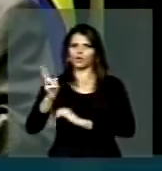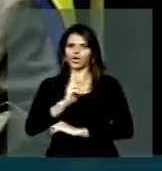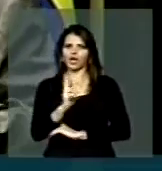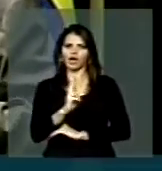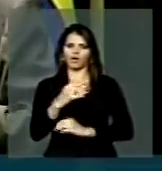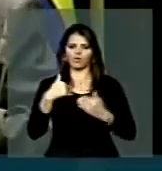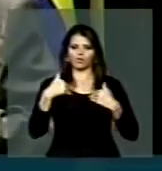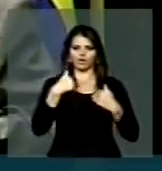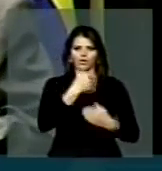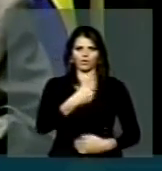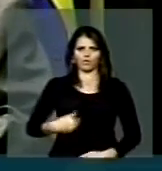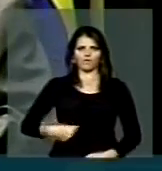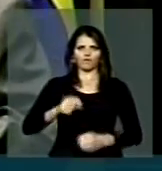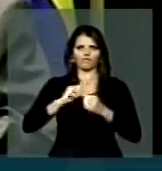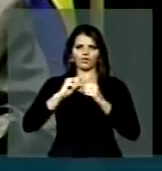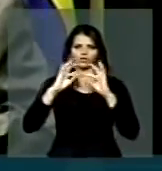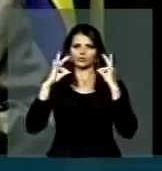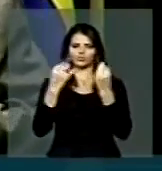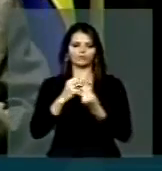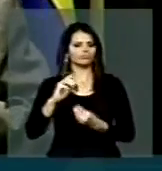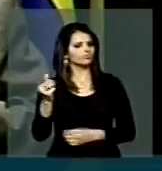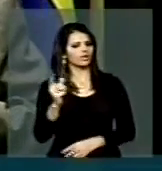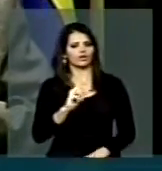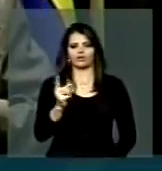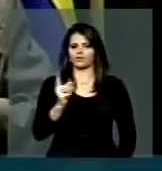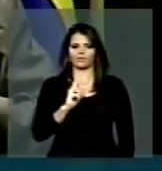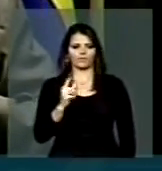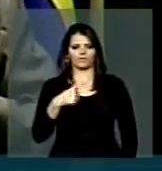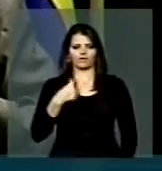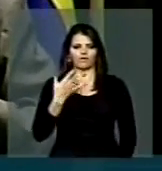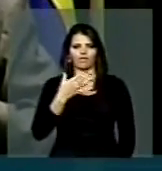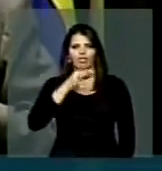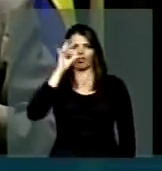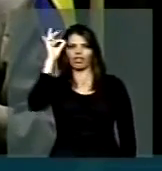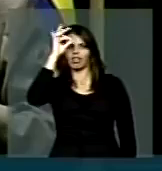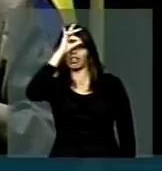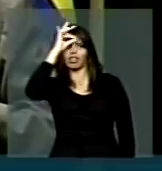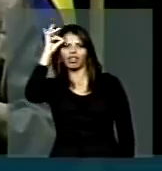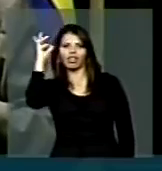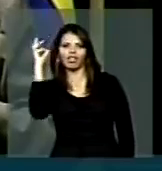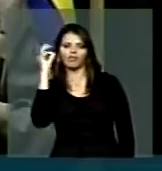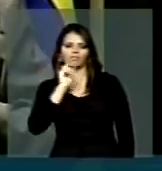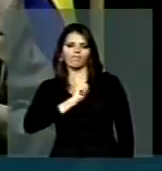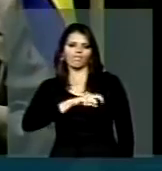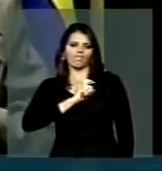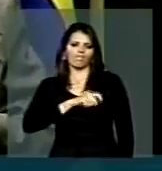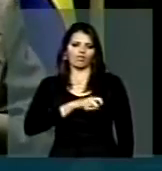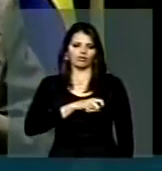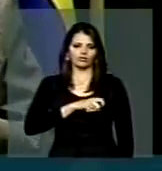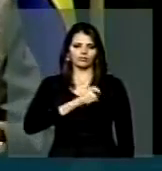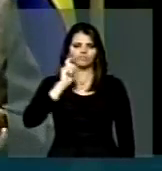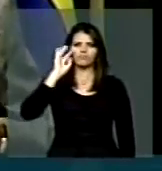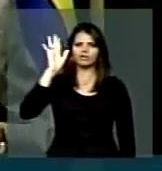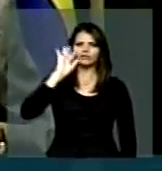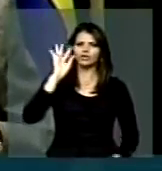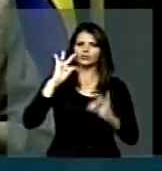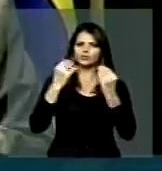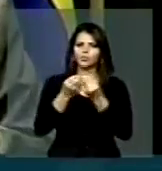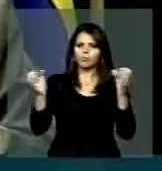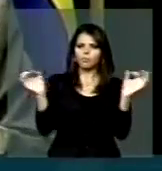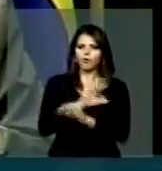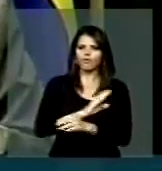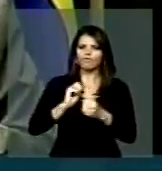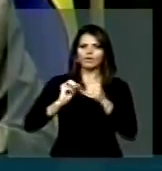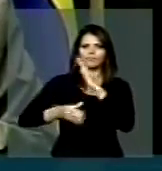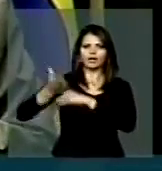disso. Não sou, como vou dizer, ingênuo ou maldoso para imaginar que tudo foi feito no